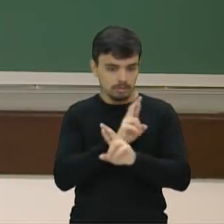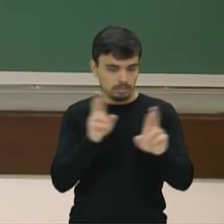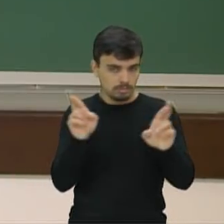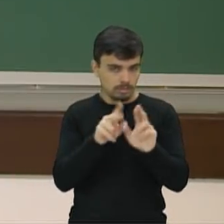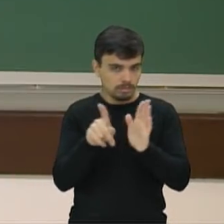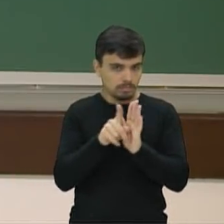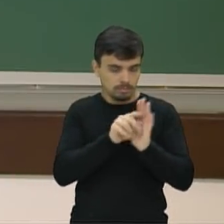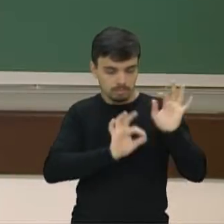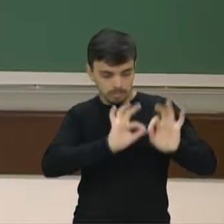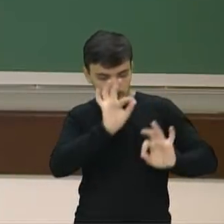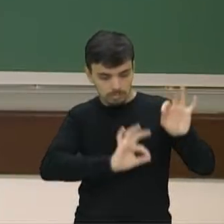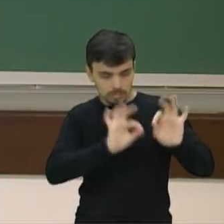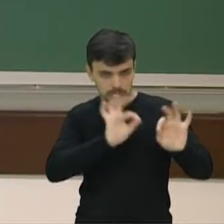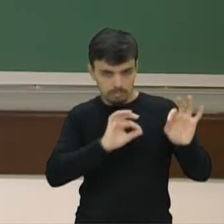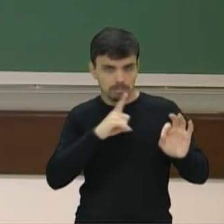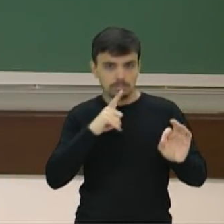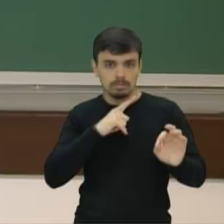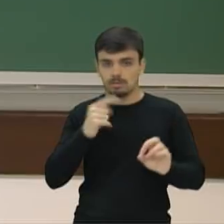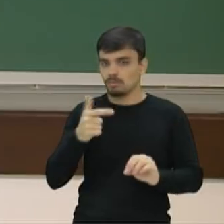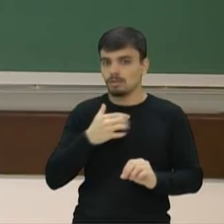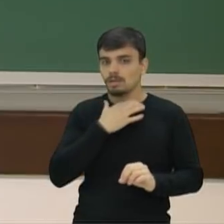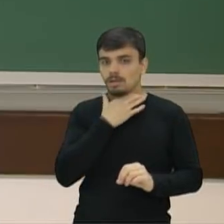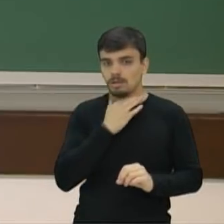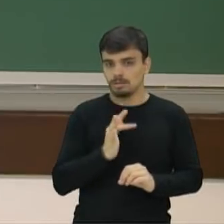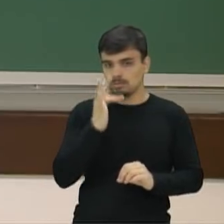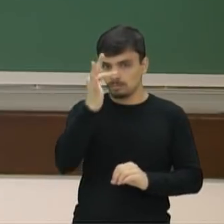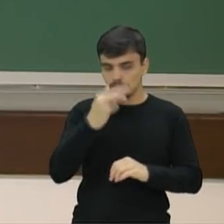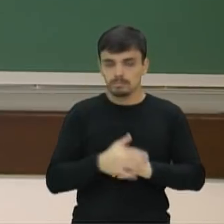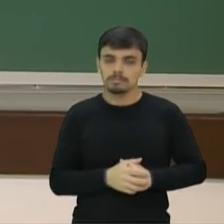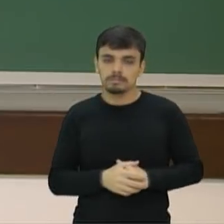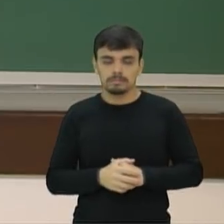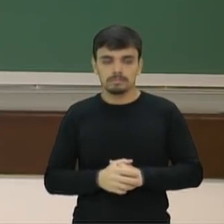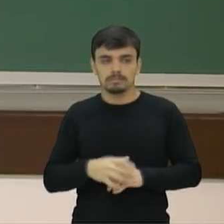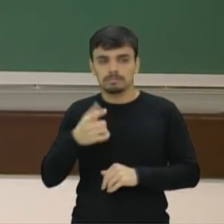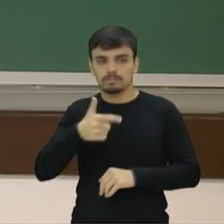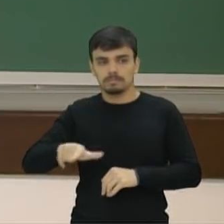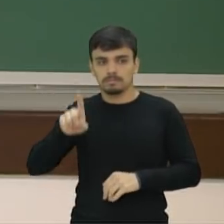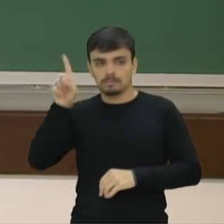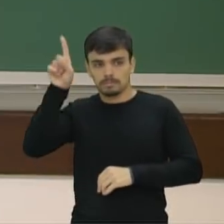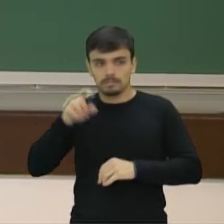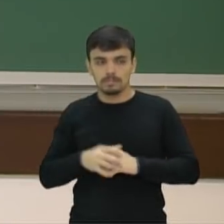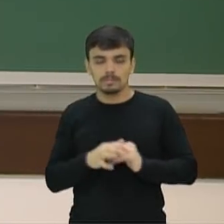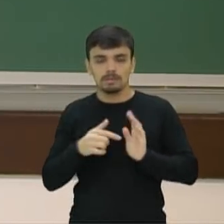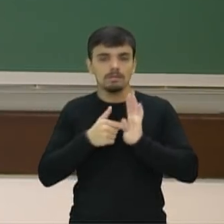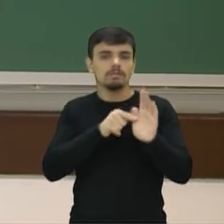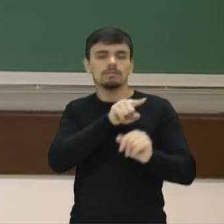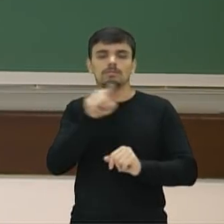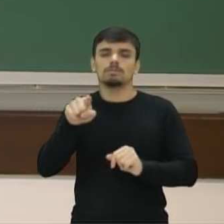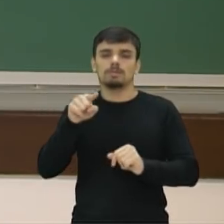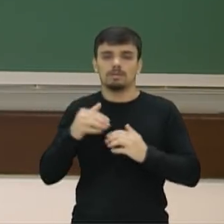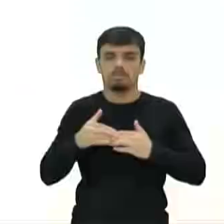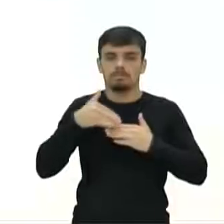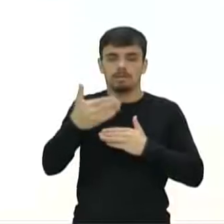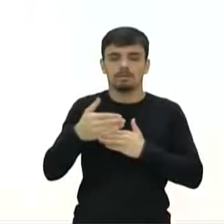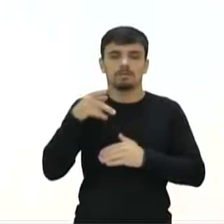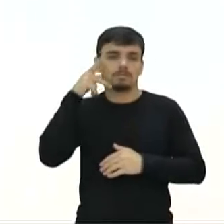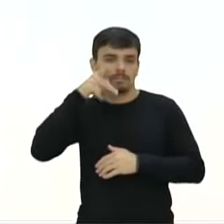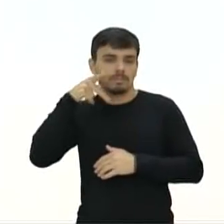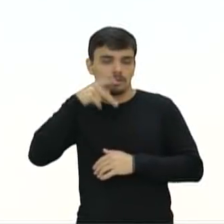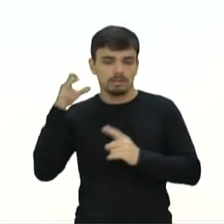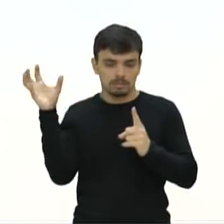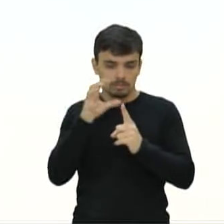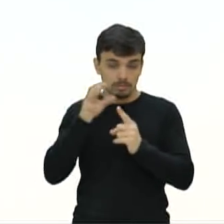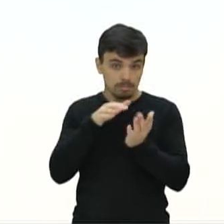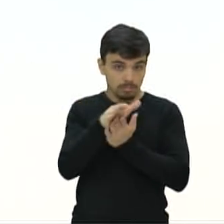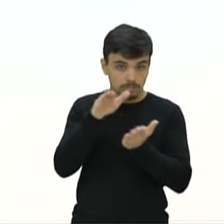para que não haja uma crise novamente. E aqui, ó, na tela aparece para você que, a partir de políticas que incentivaram